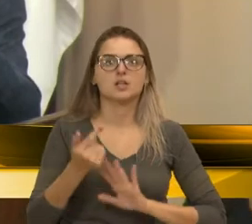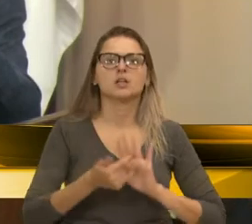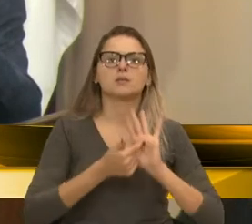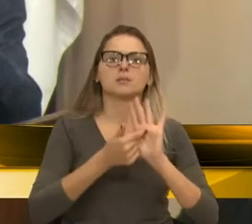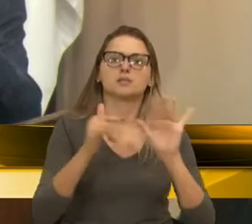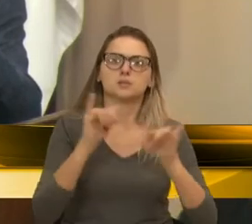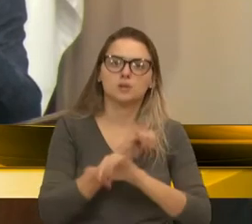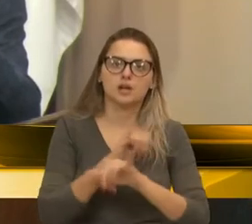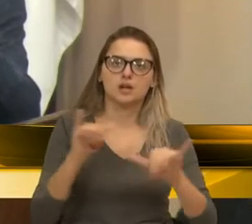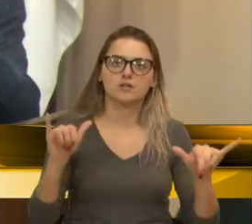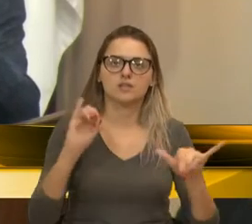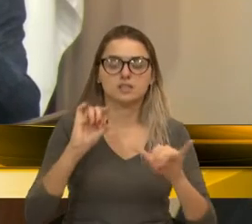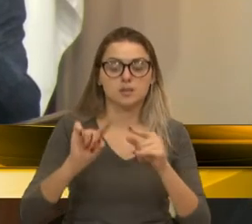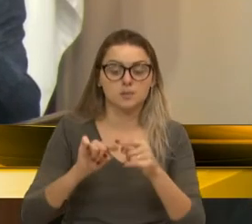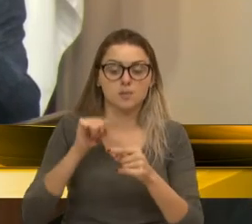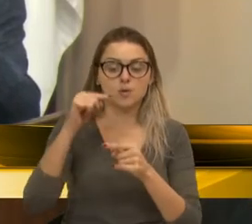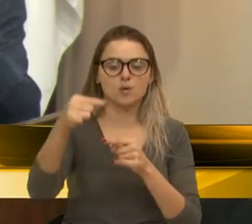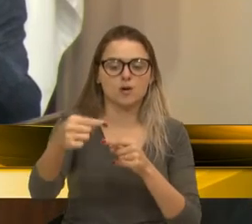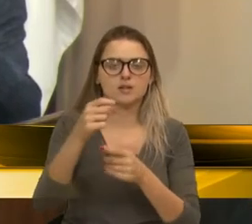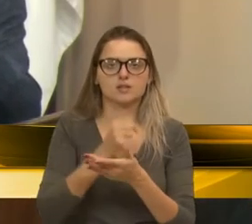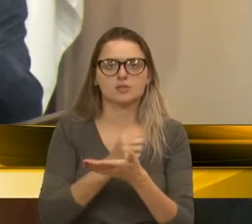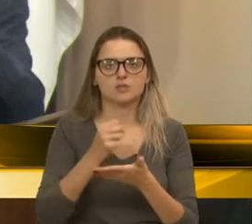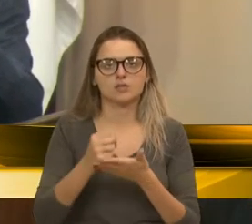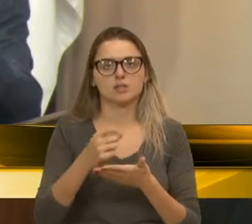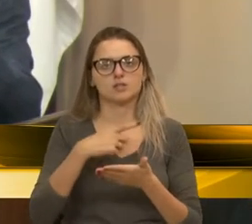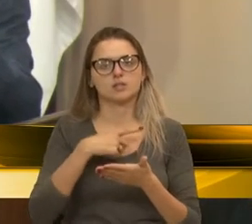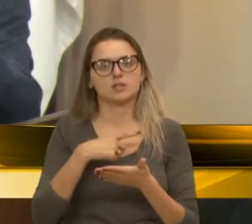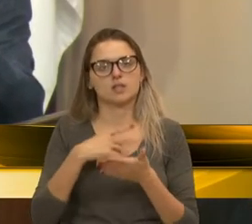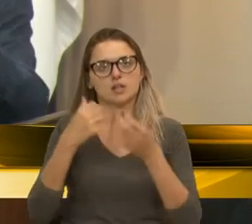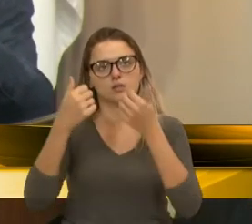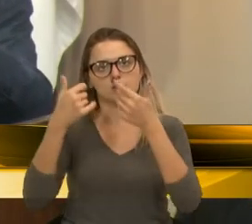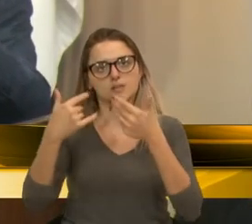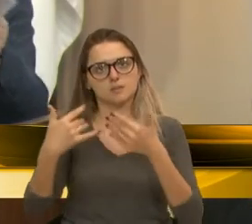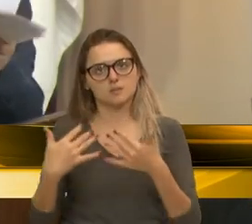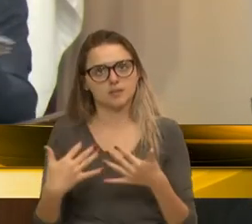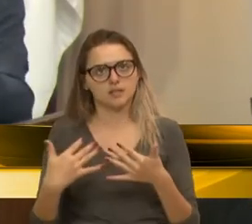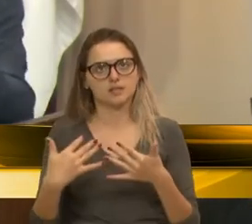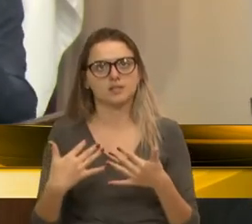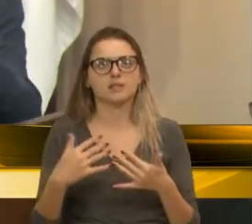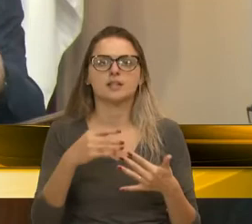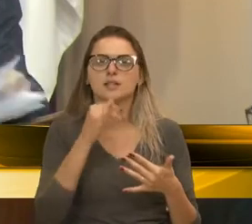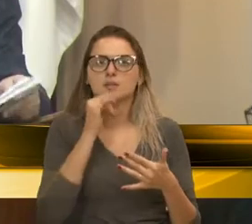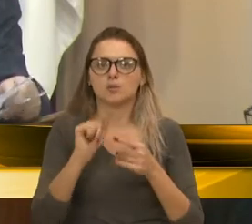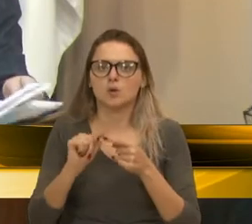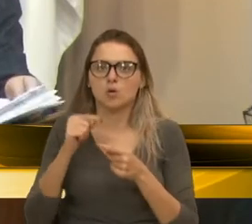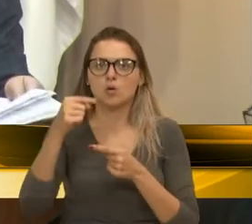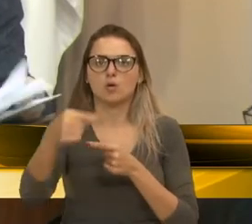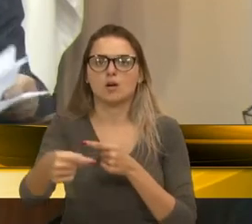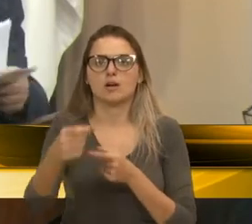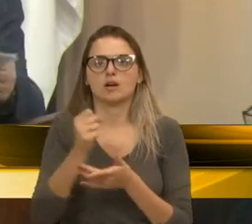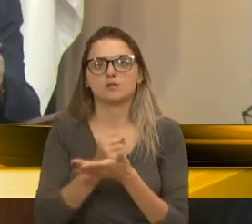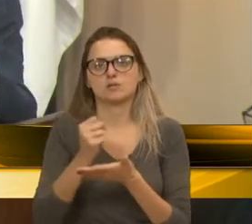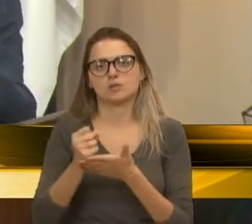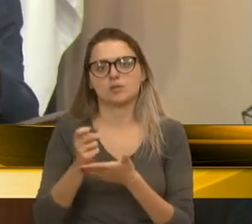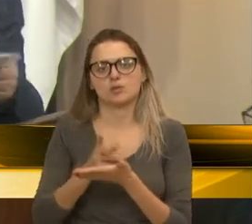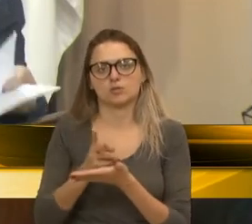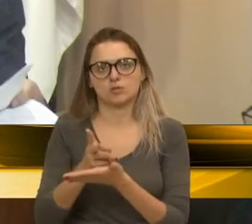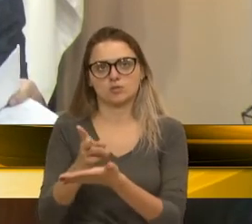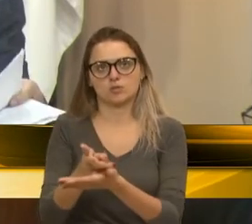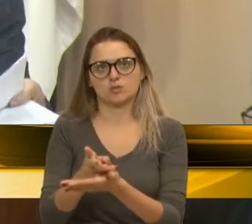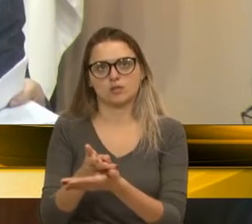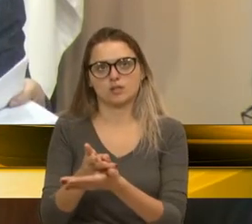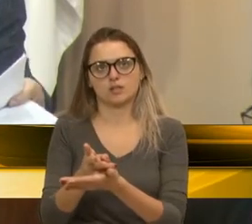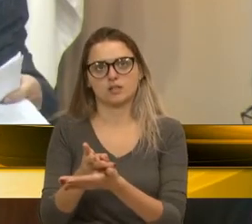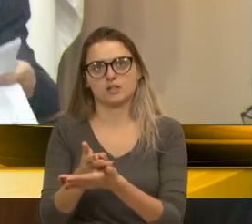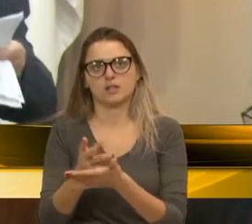alerta na ocorrência de prorrogação de contratos com fundamentação em casos excepcionais, né? Foram prorrogados os contratos